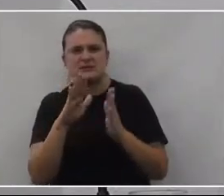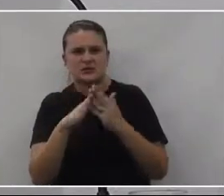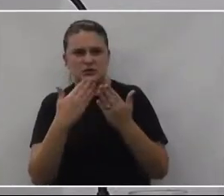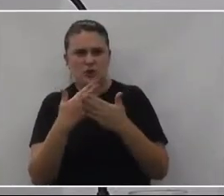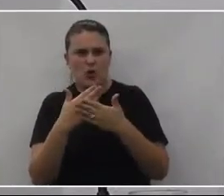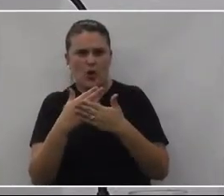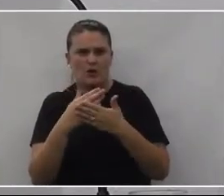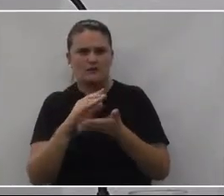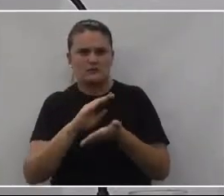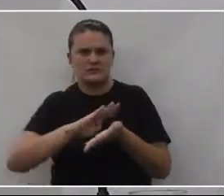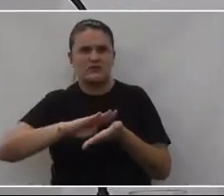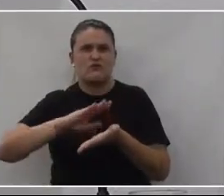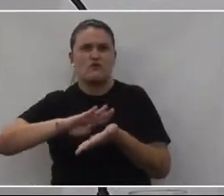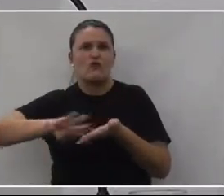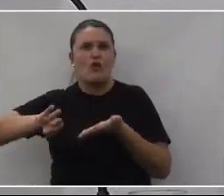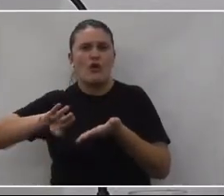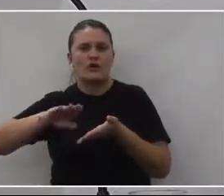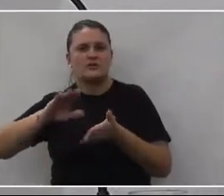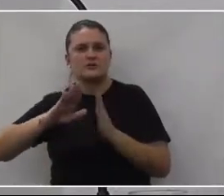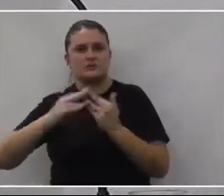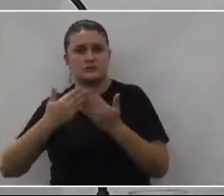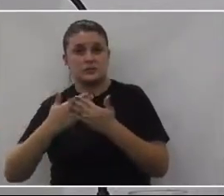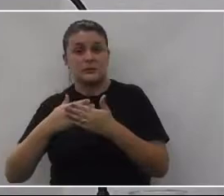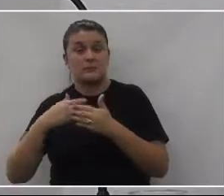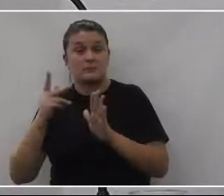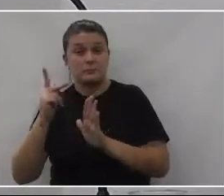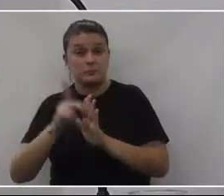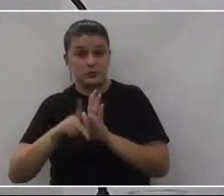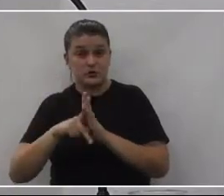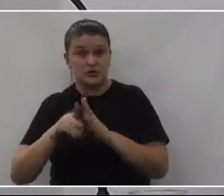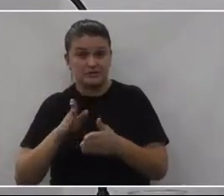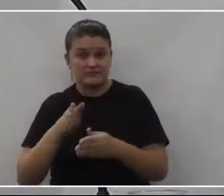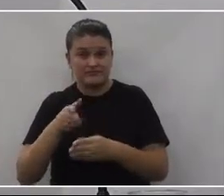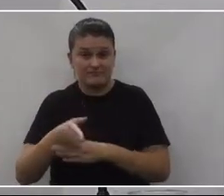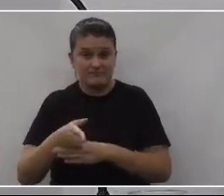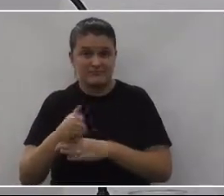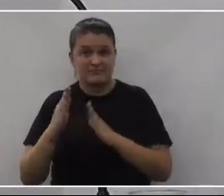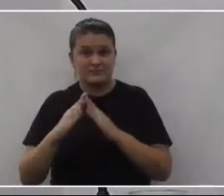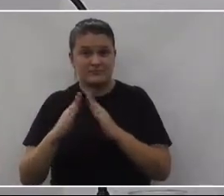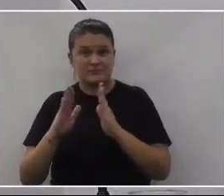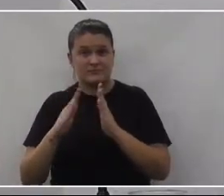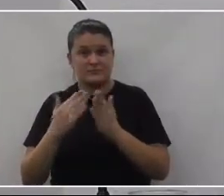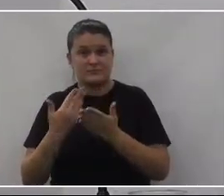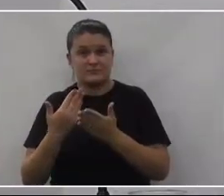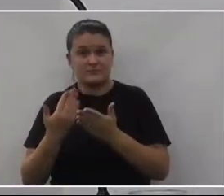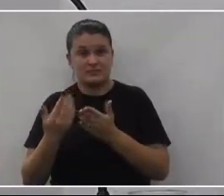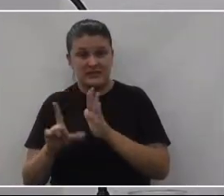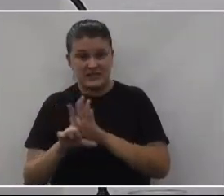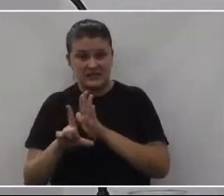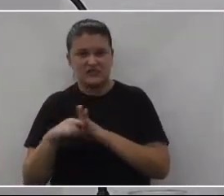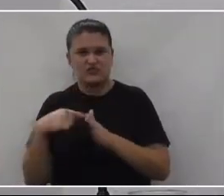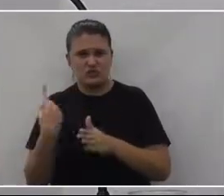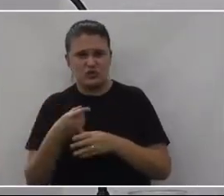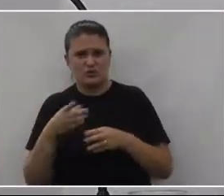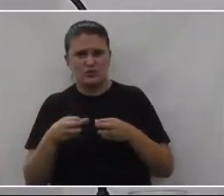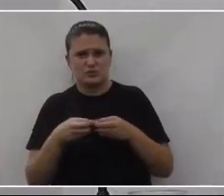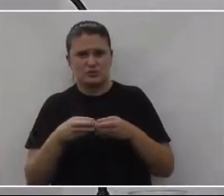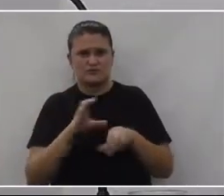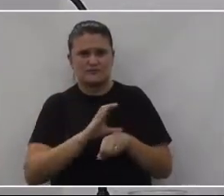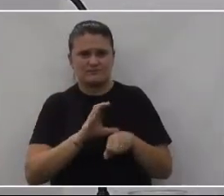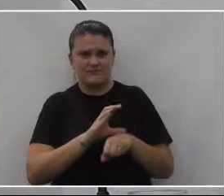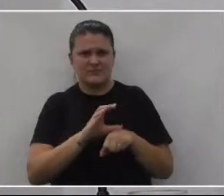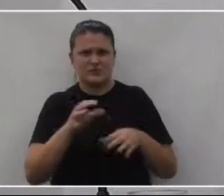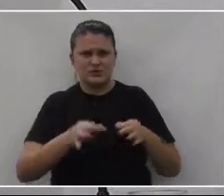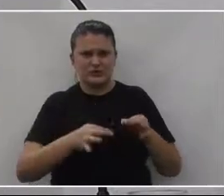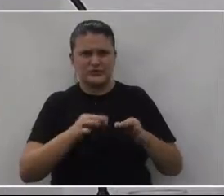este. Mas desde que esse projeto deu entrada nessa Casa de Leis, nós da Comissão de Justiça e Legislação tivemos